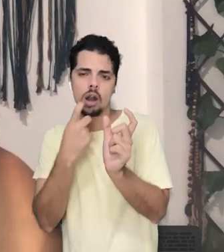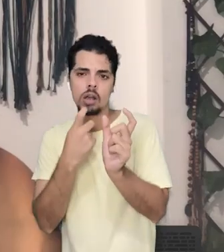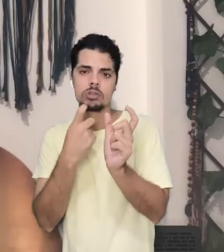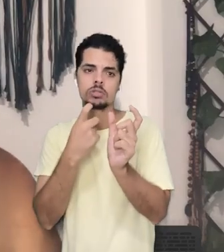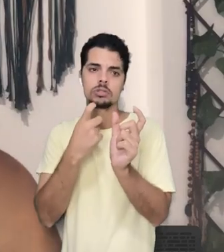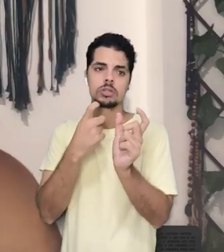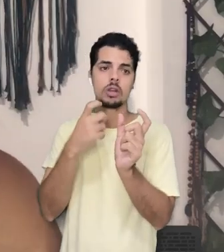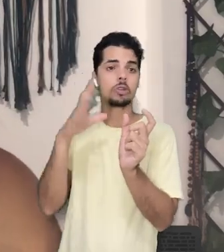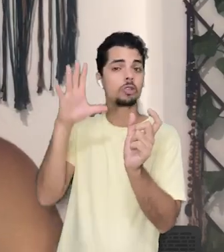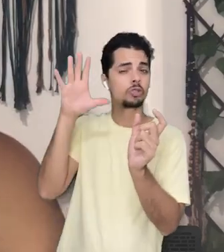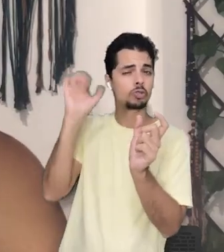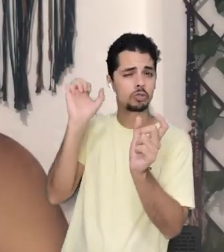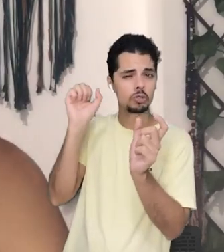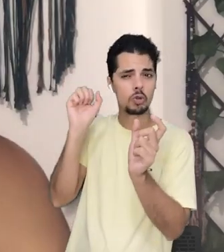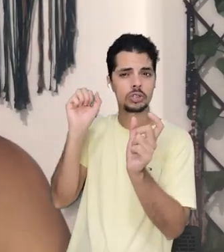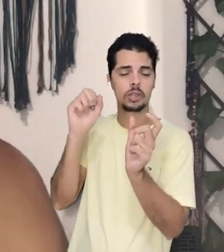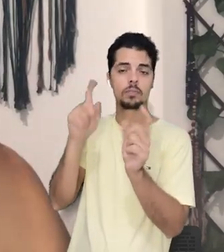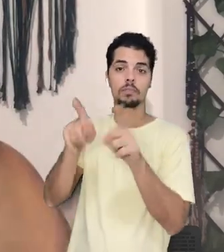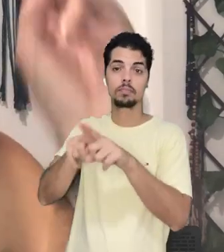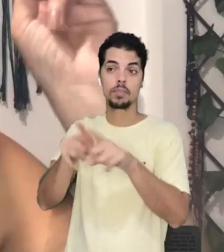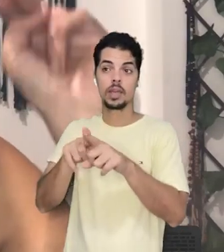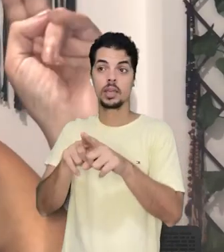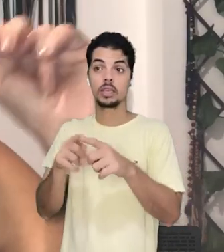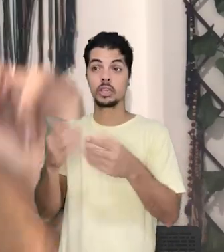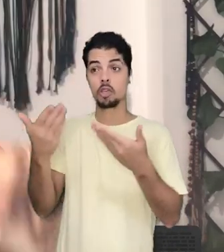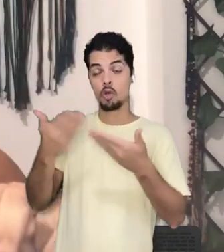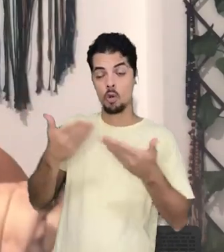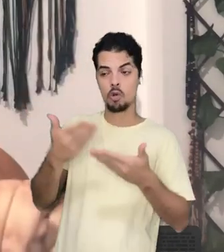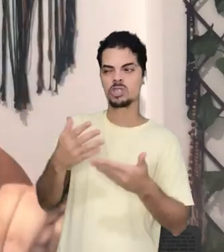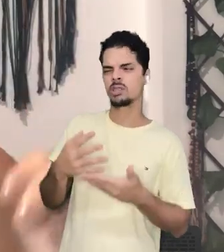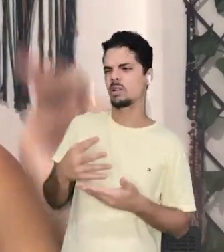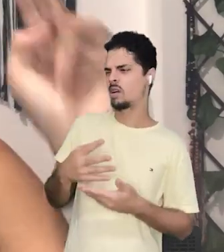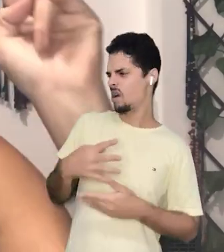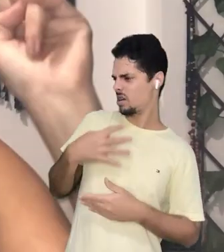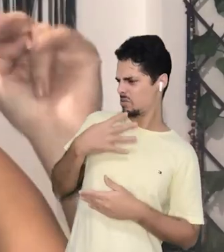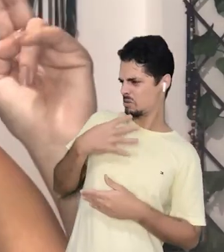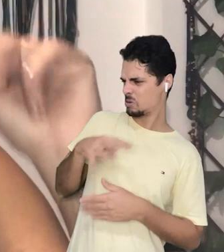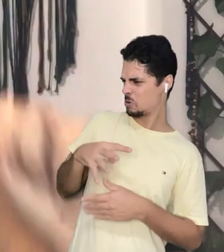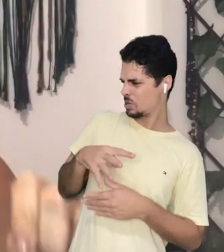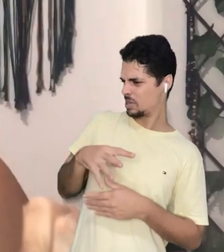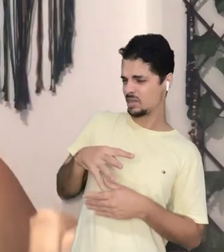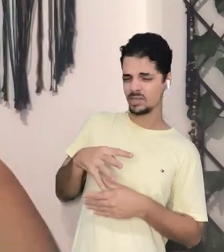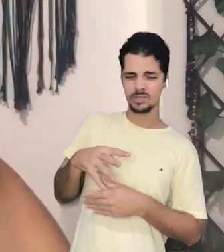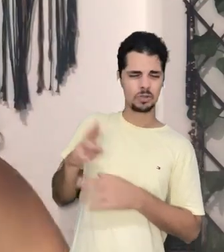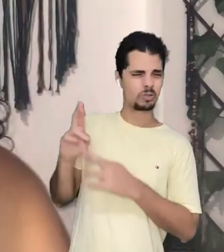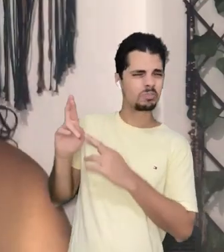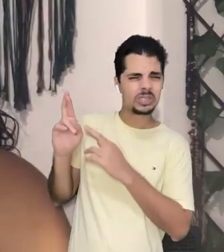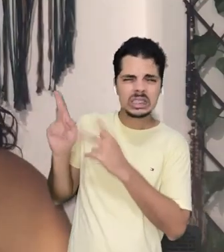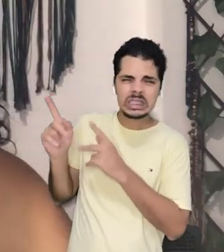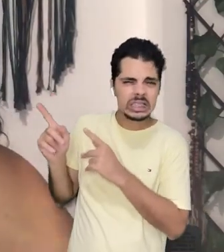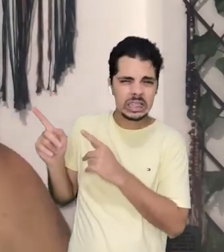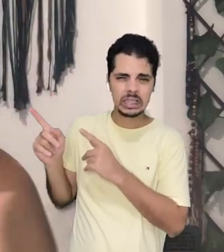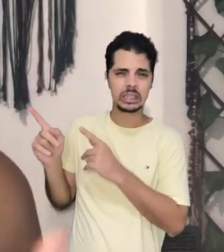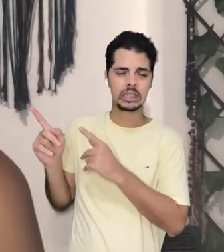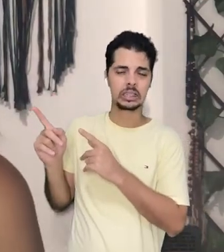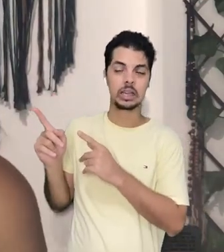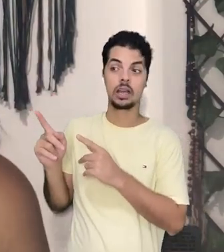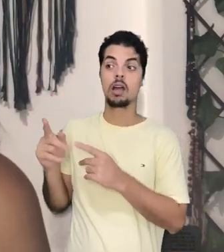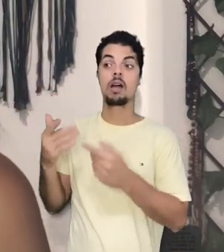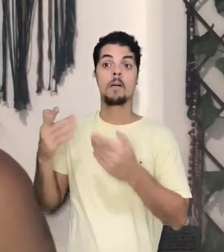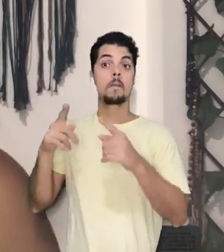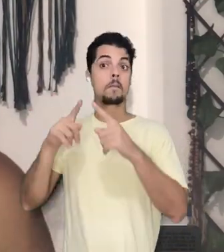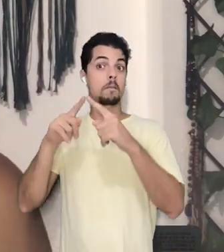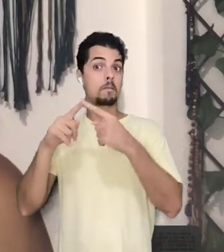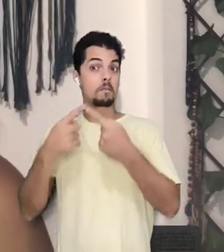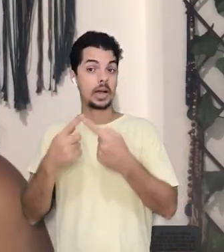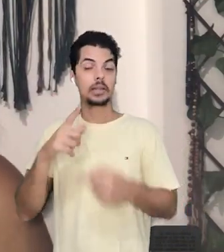são descartados por serem considerados desconhecidos, esquisitos, existem outras